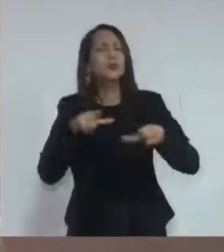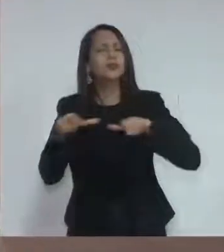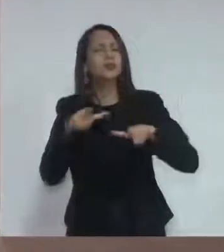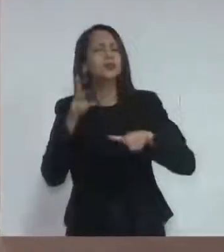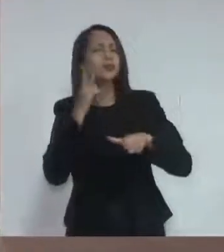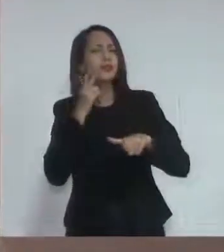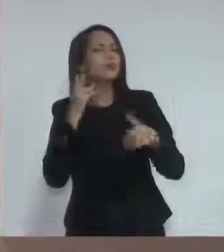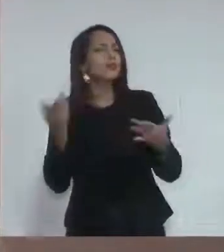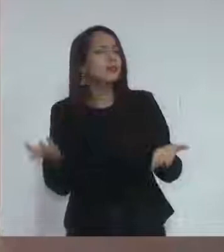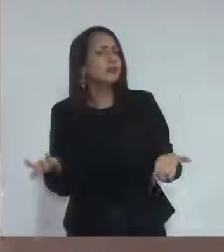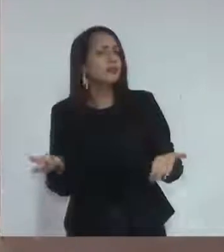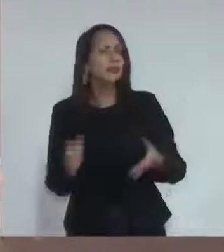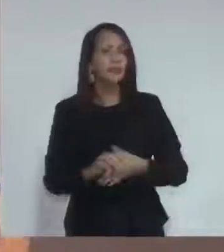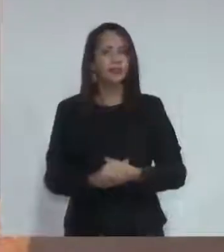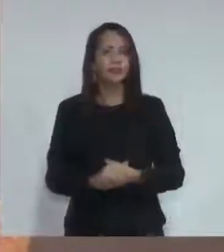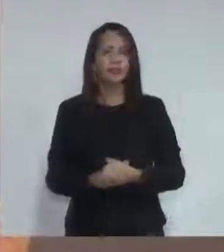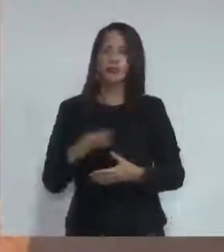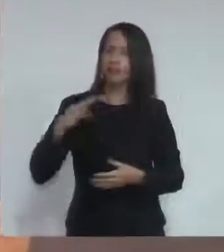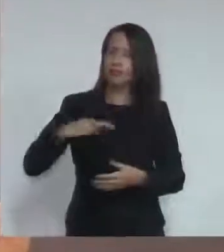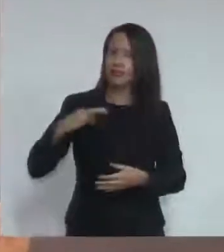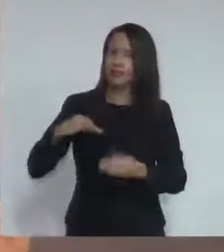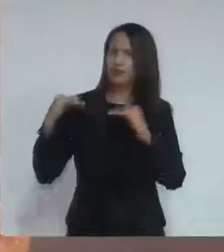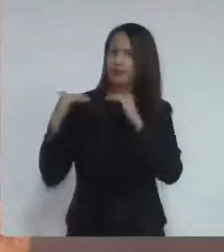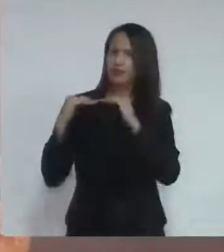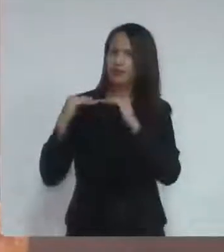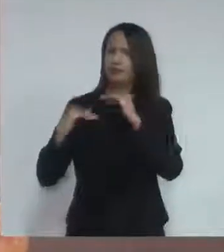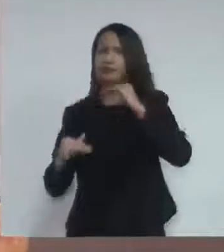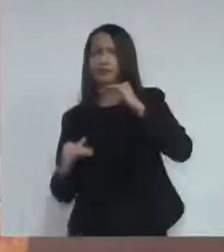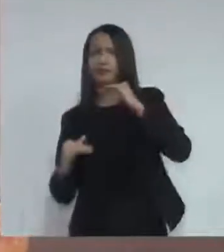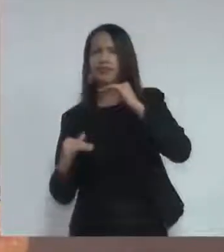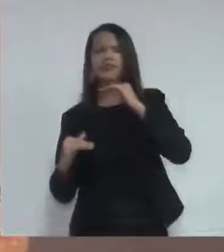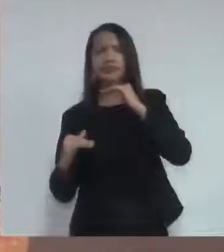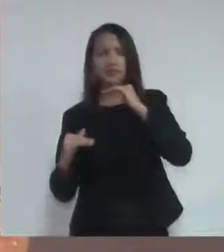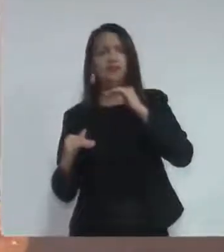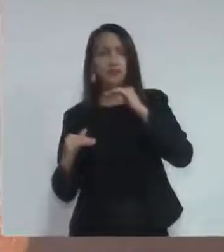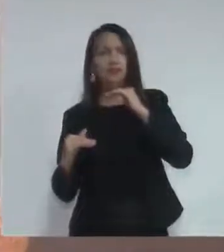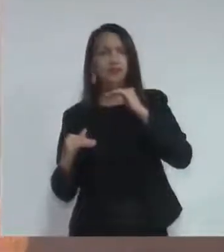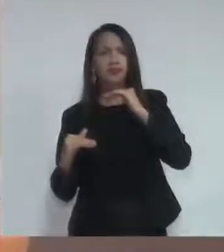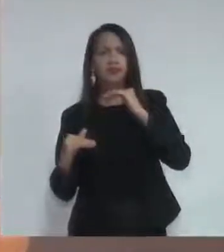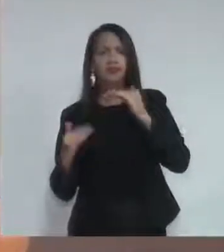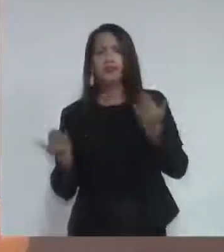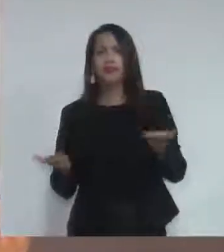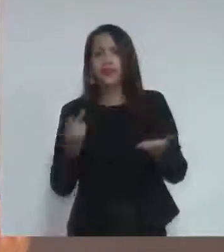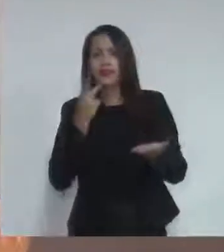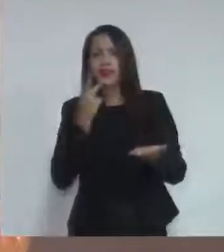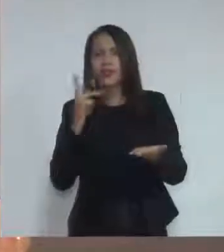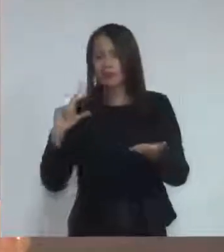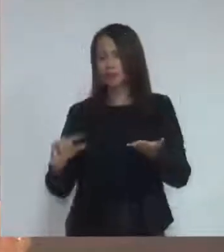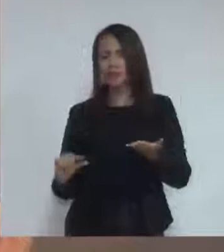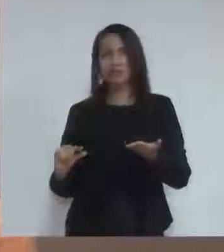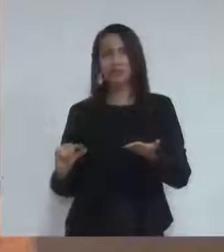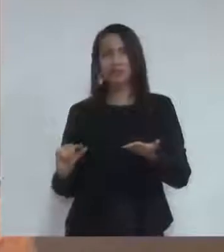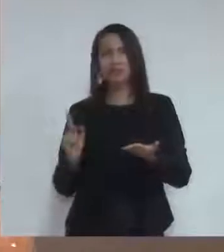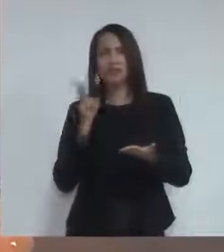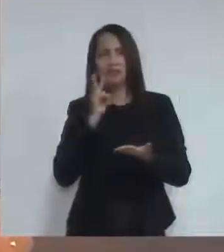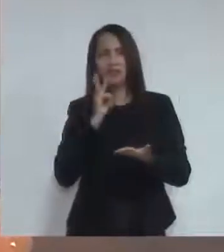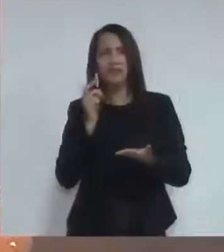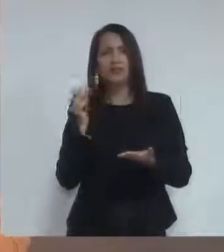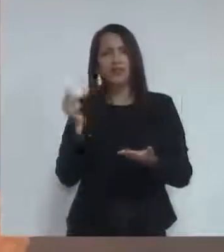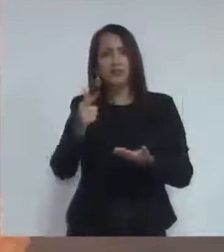Vinhedo? Será que o salário está descompatibilizado ou, em português bem claro, está pagando menos em Vinhedo do que na